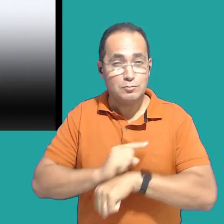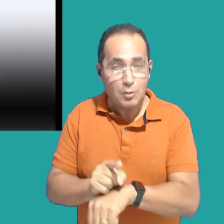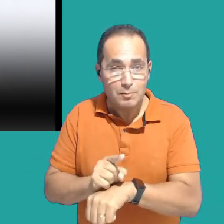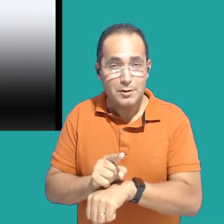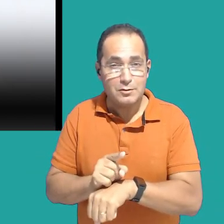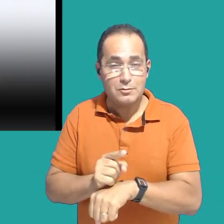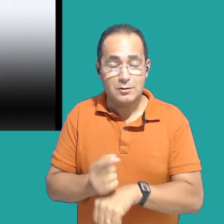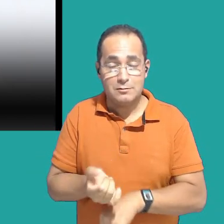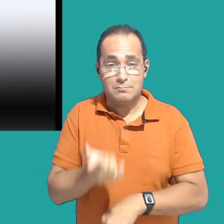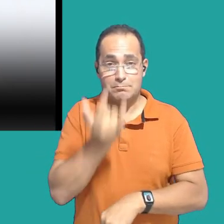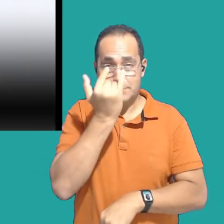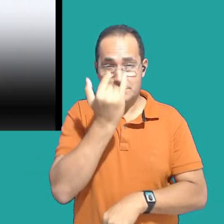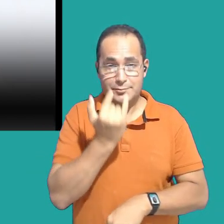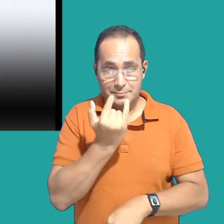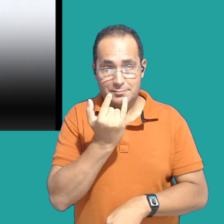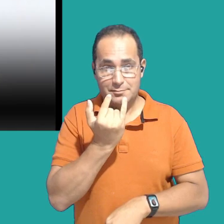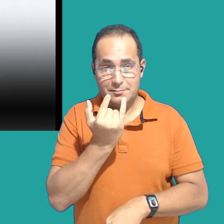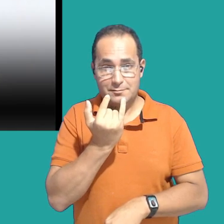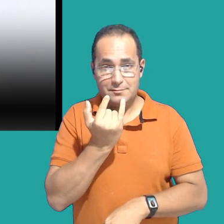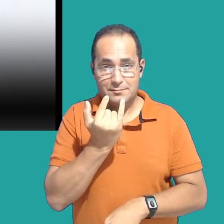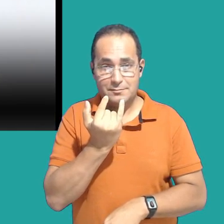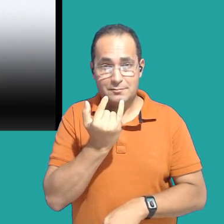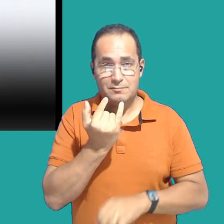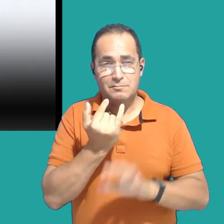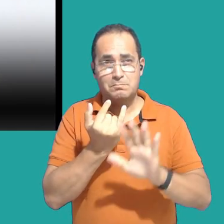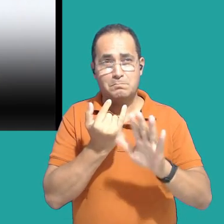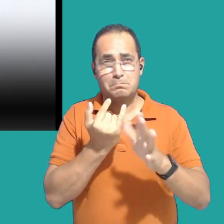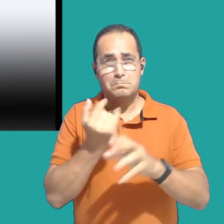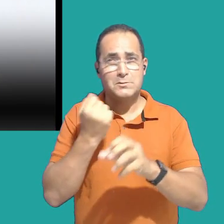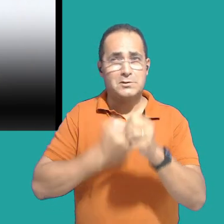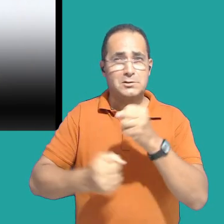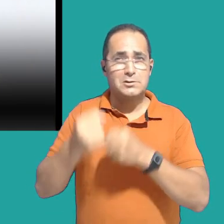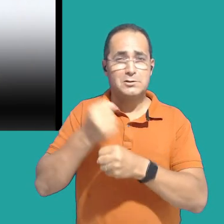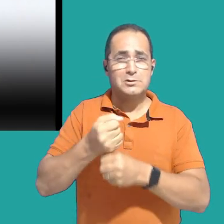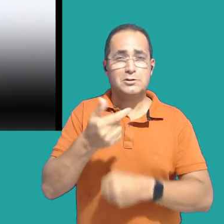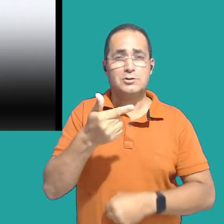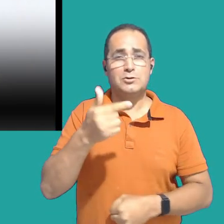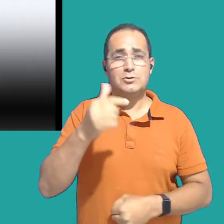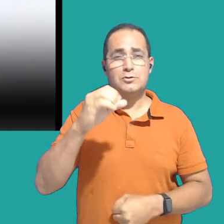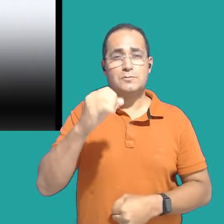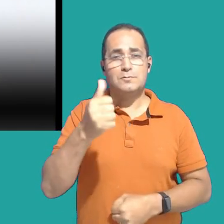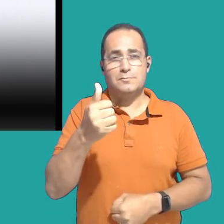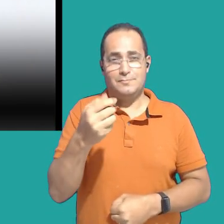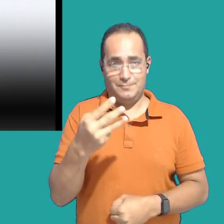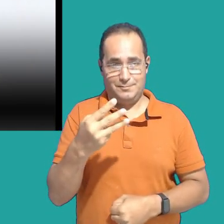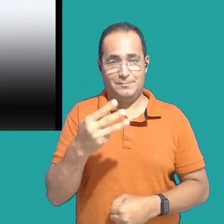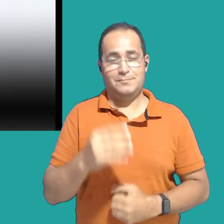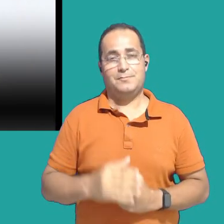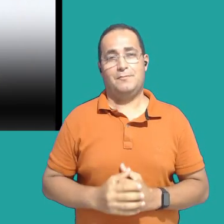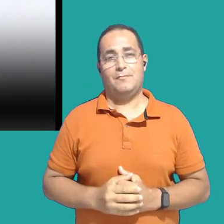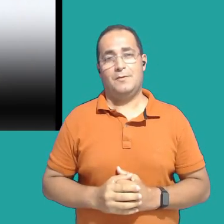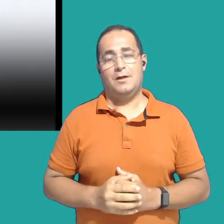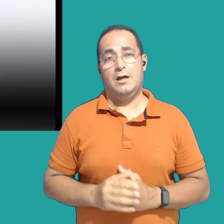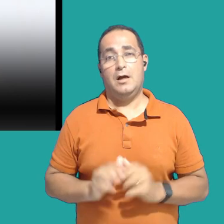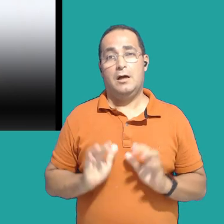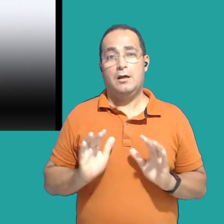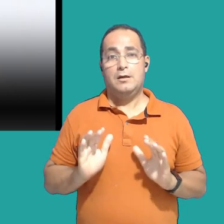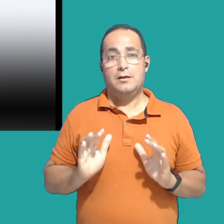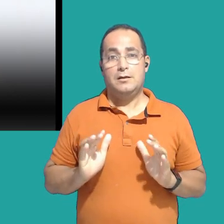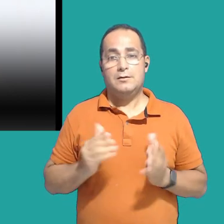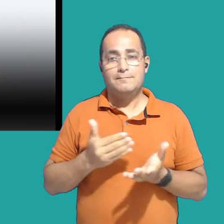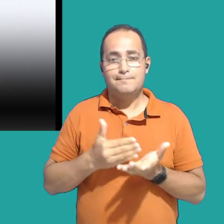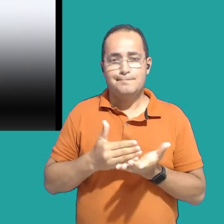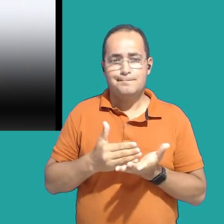do momento que eu me vejo cego, isso lá para 2013,